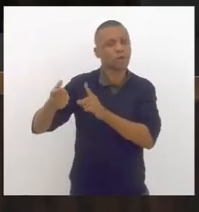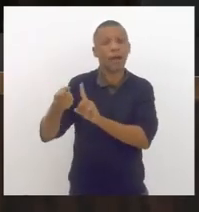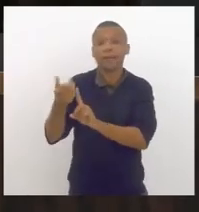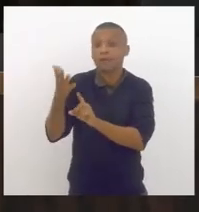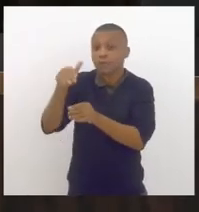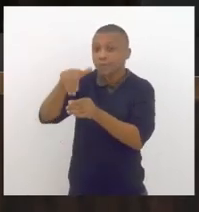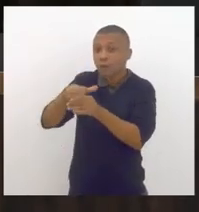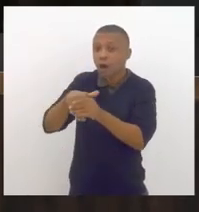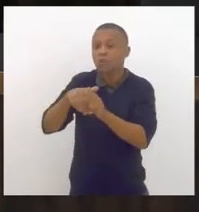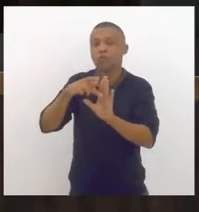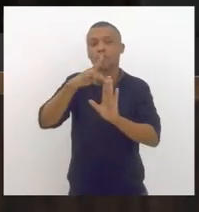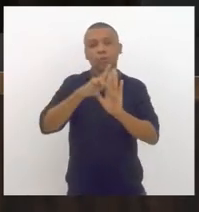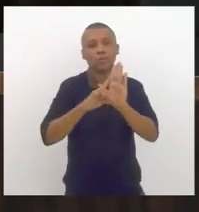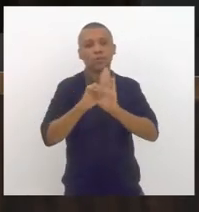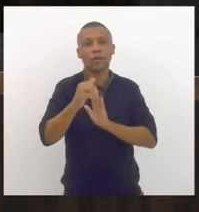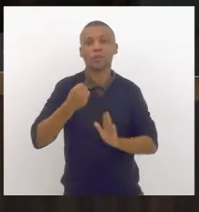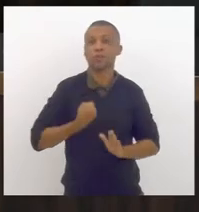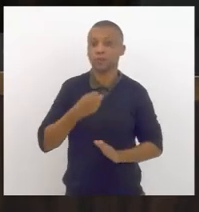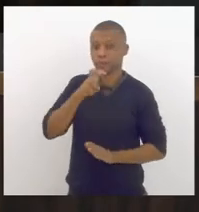projeto